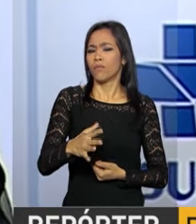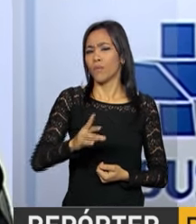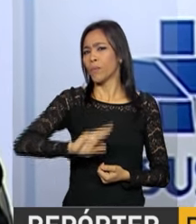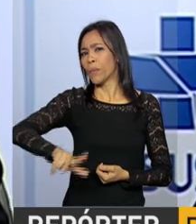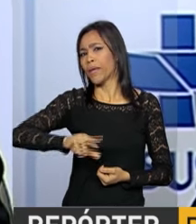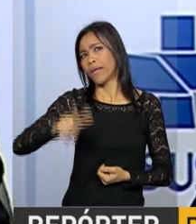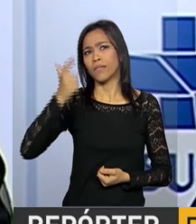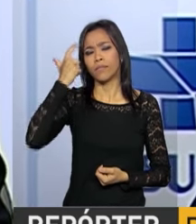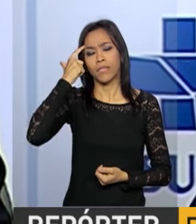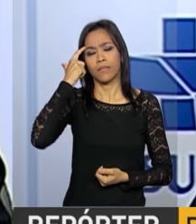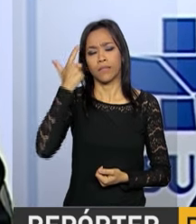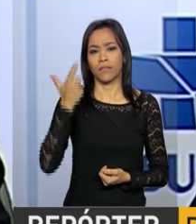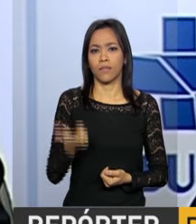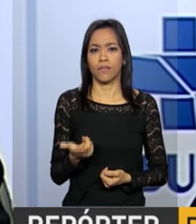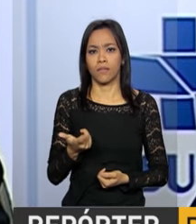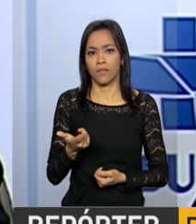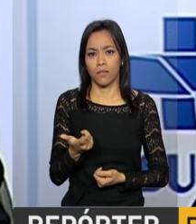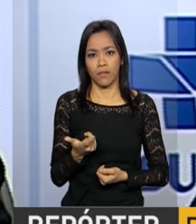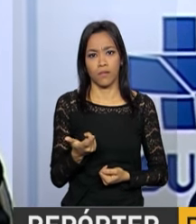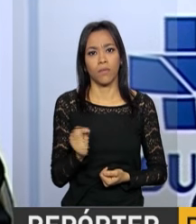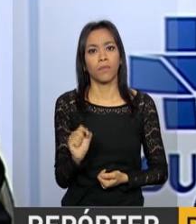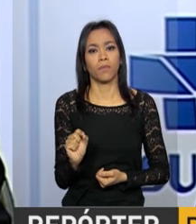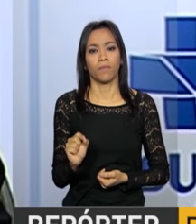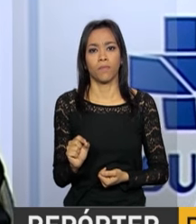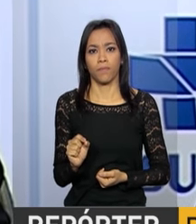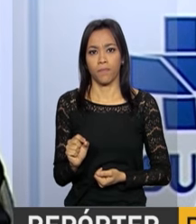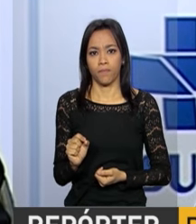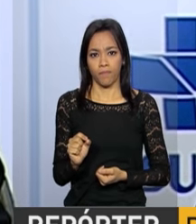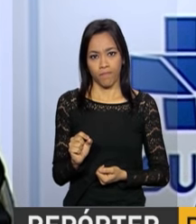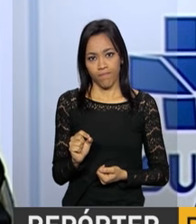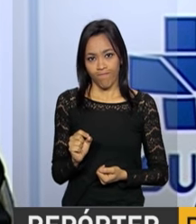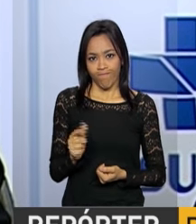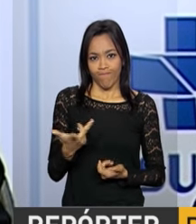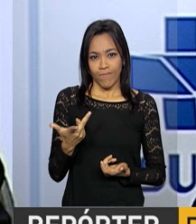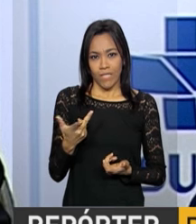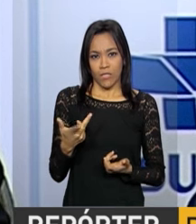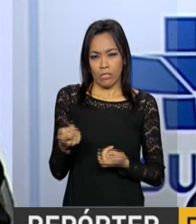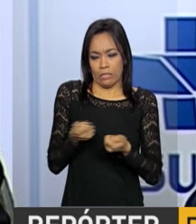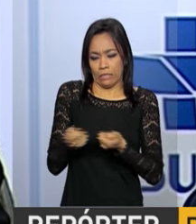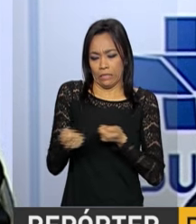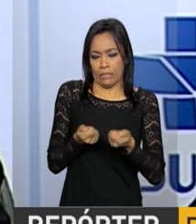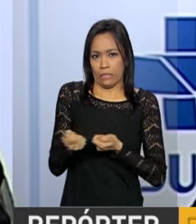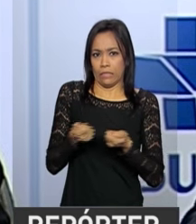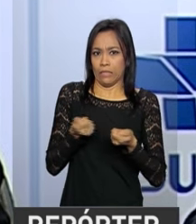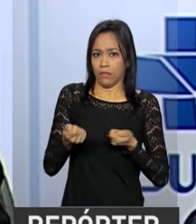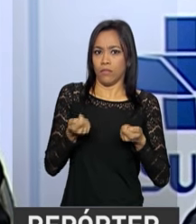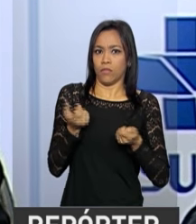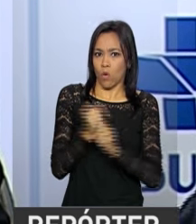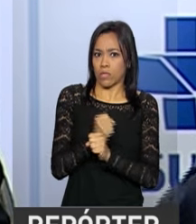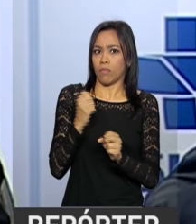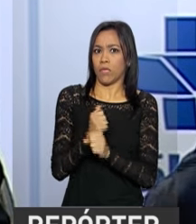no momento de tanta restrição orçamentária